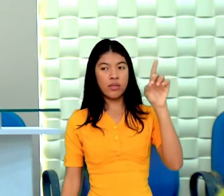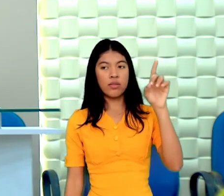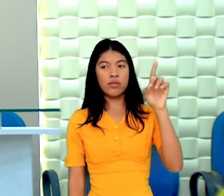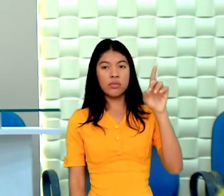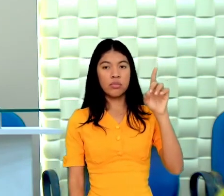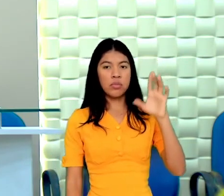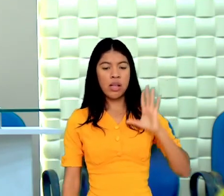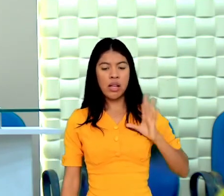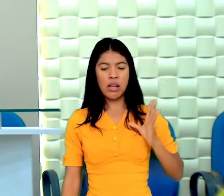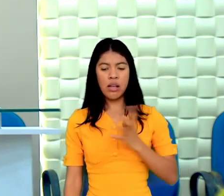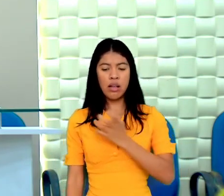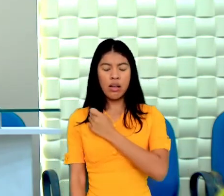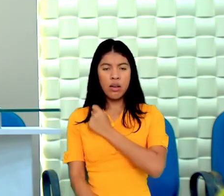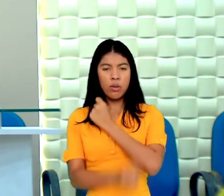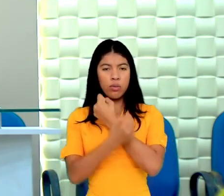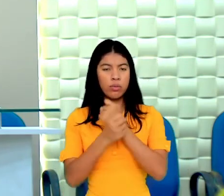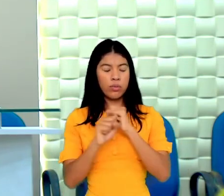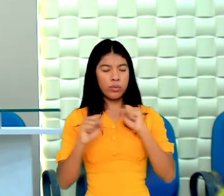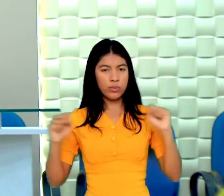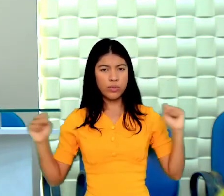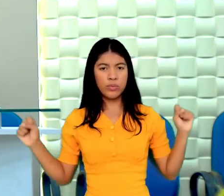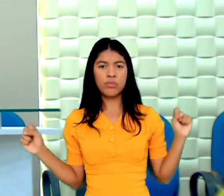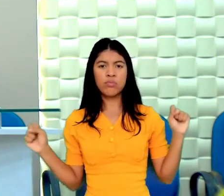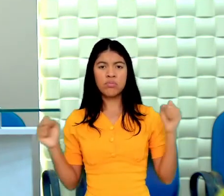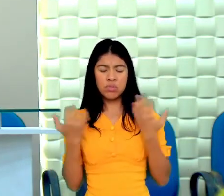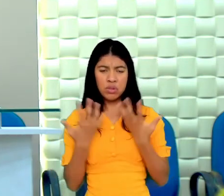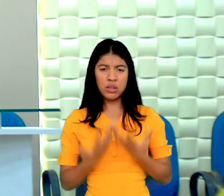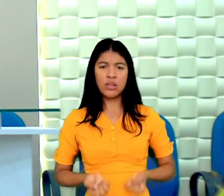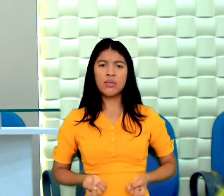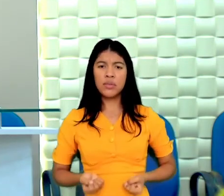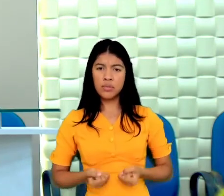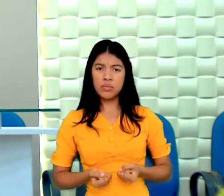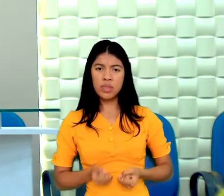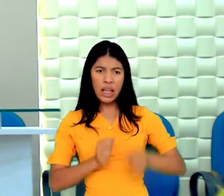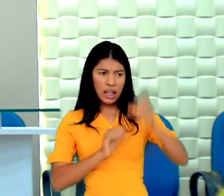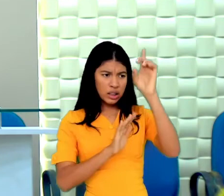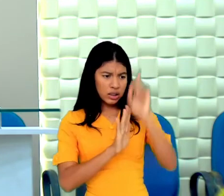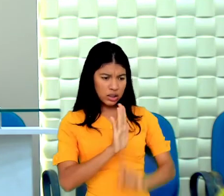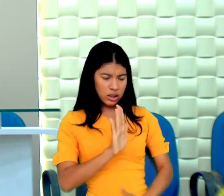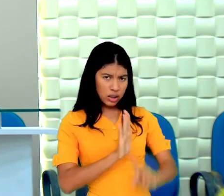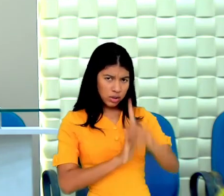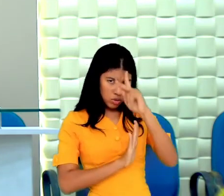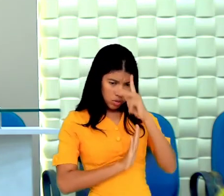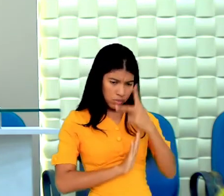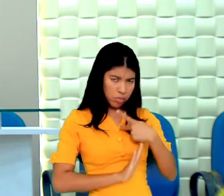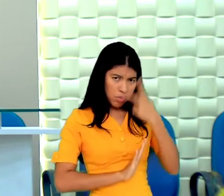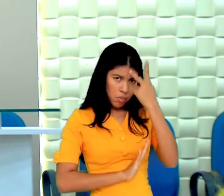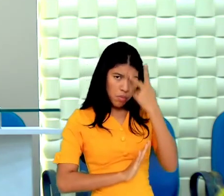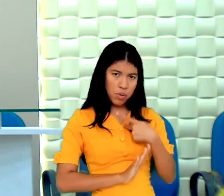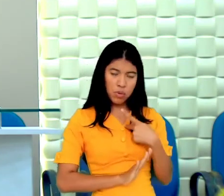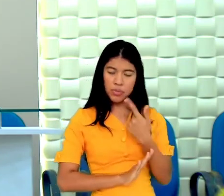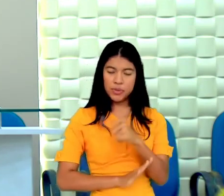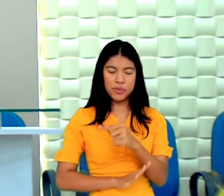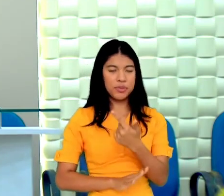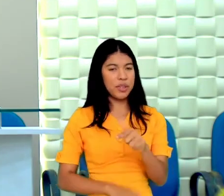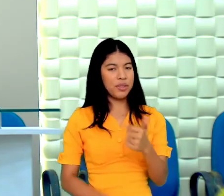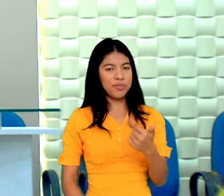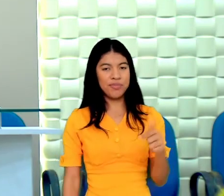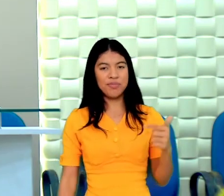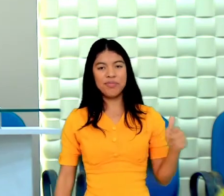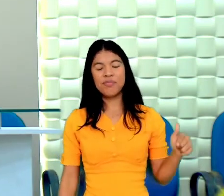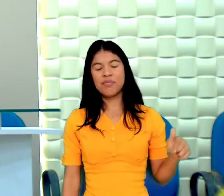grande salvação que nós recebemos sem merecer. O que é que nós fizemos? Nada. Ele fez